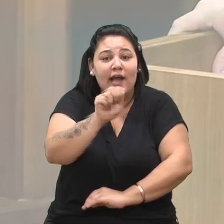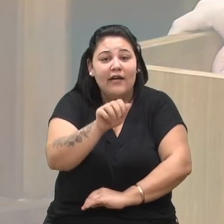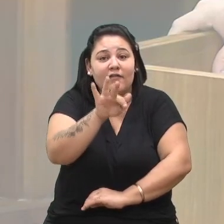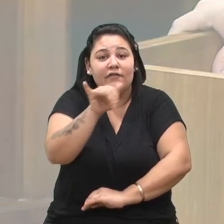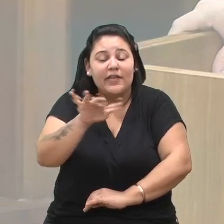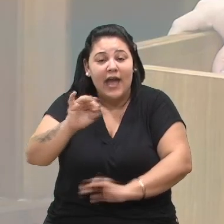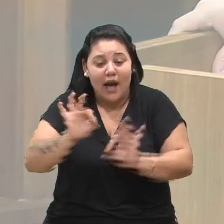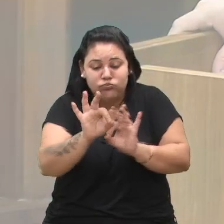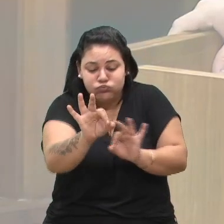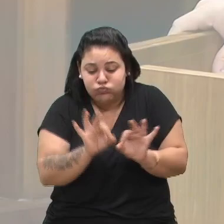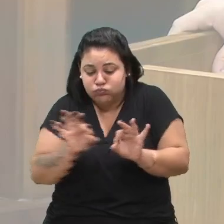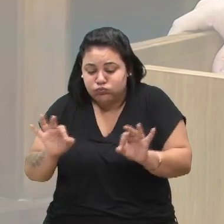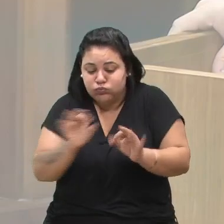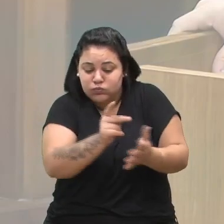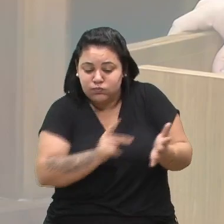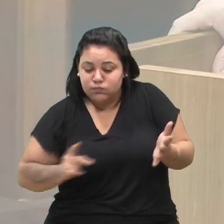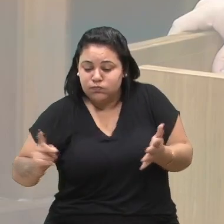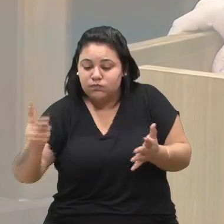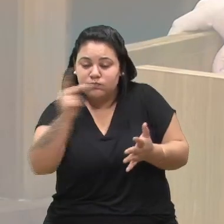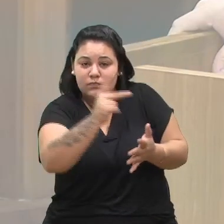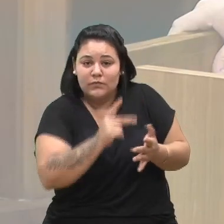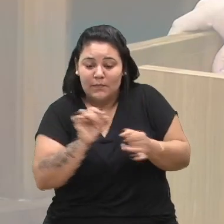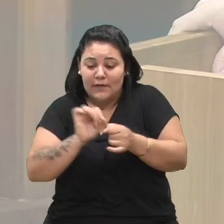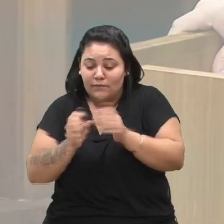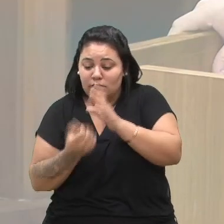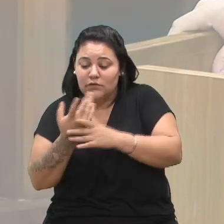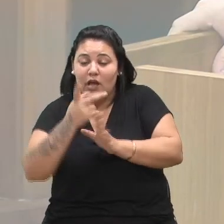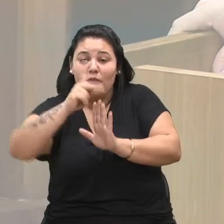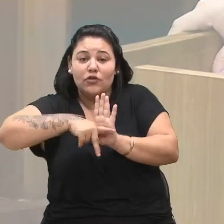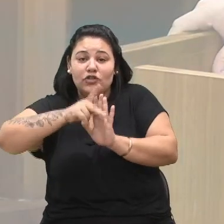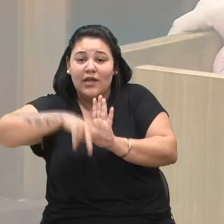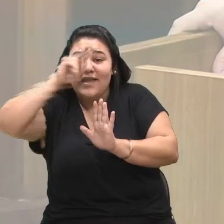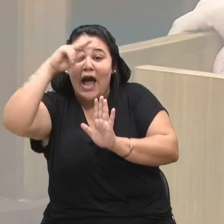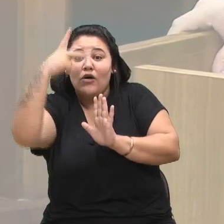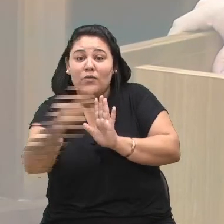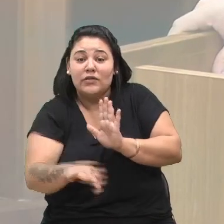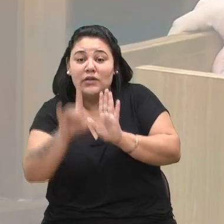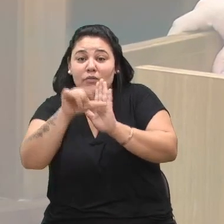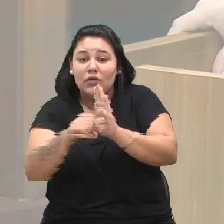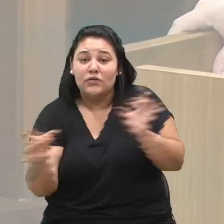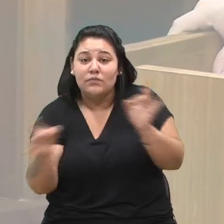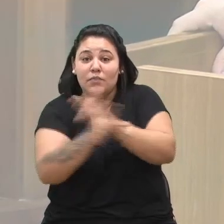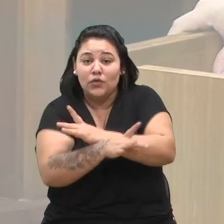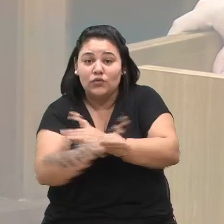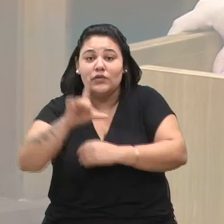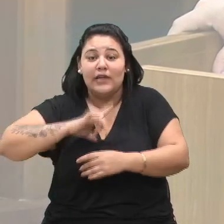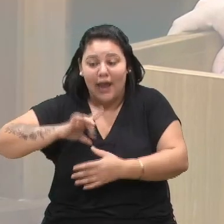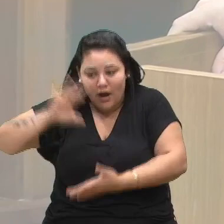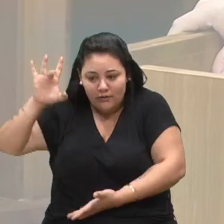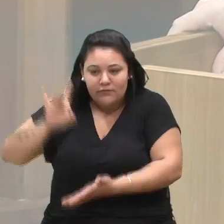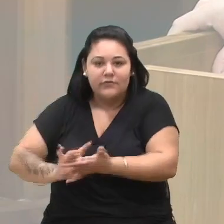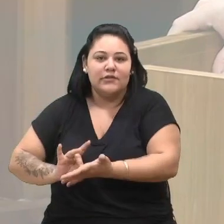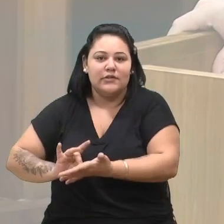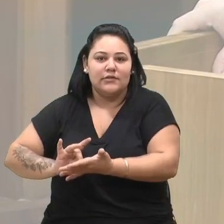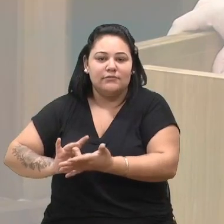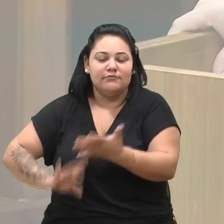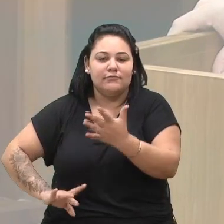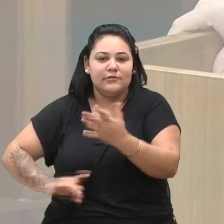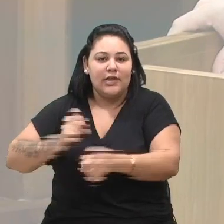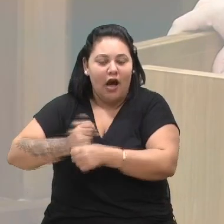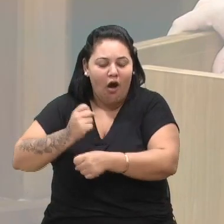temos como fazer o projeto e, automaticamente, com o projeto, tem a cedência daí. Tem a cedência,